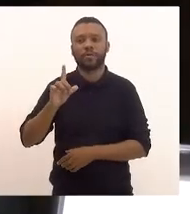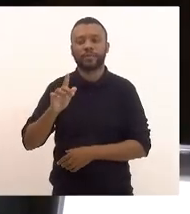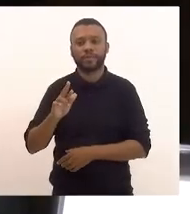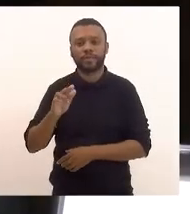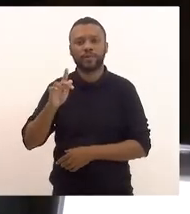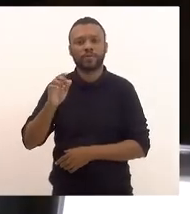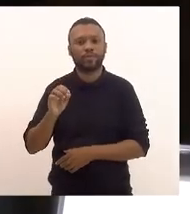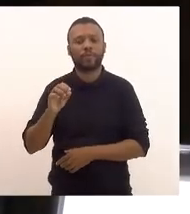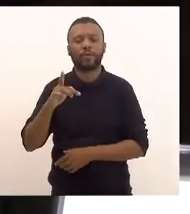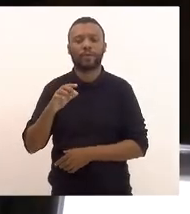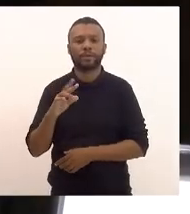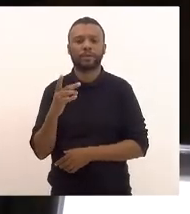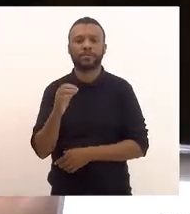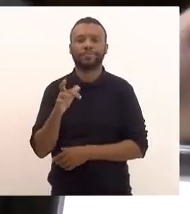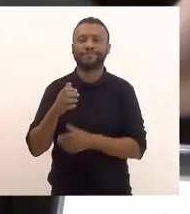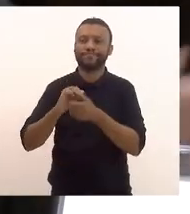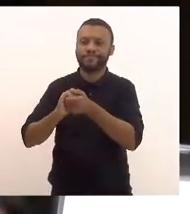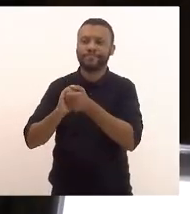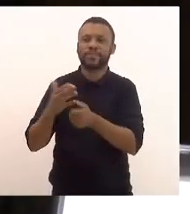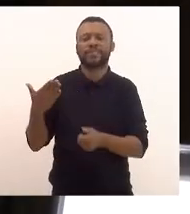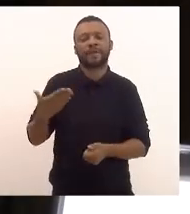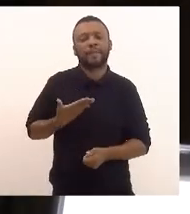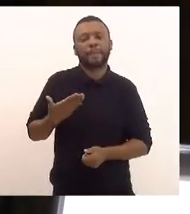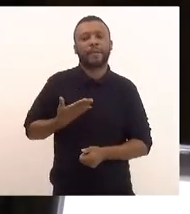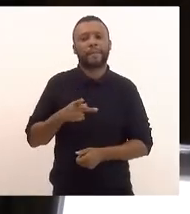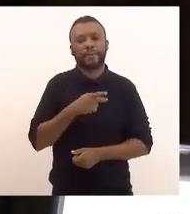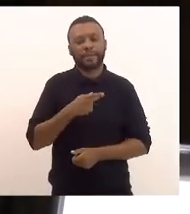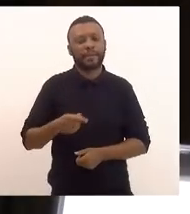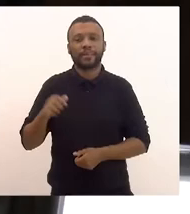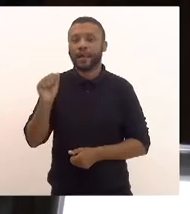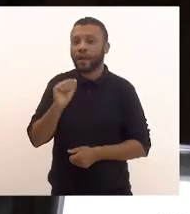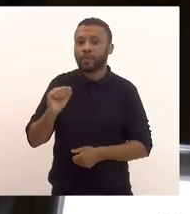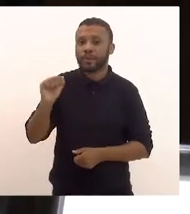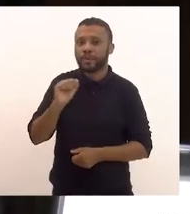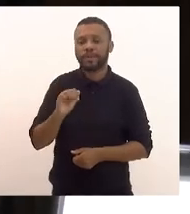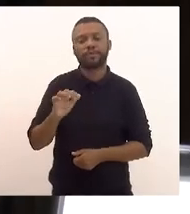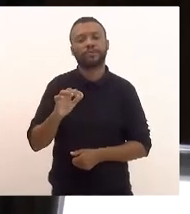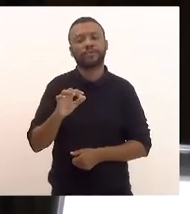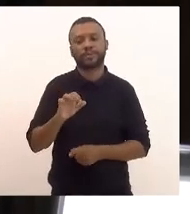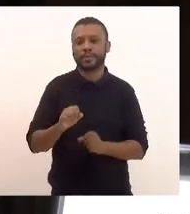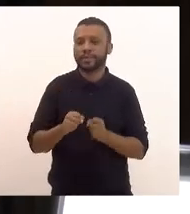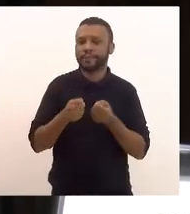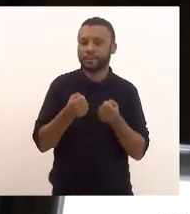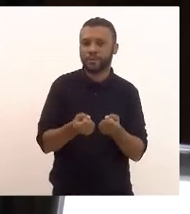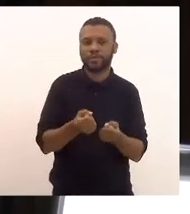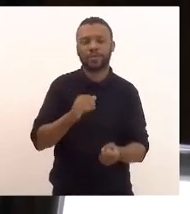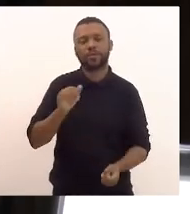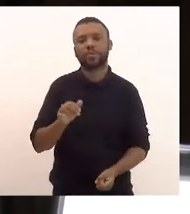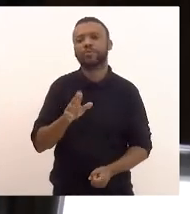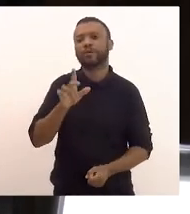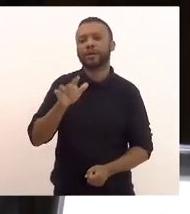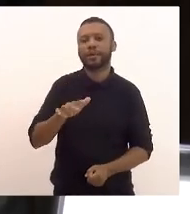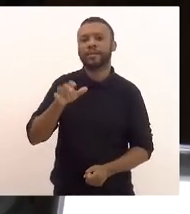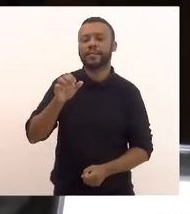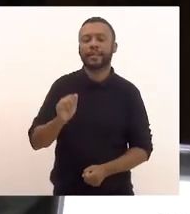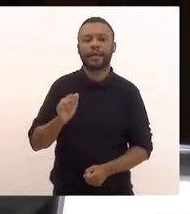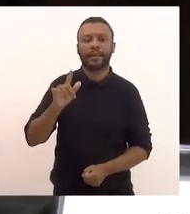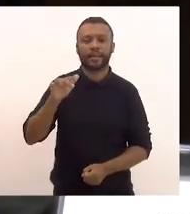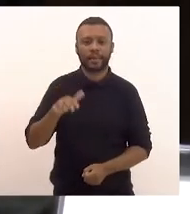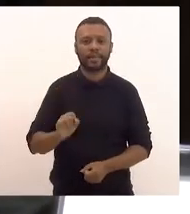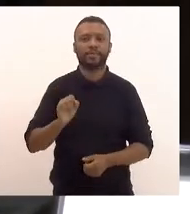Saúdo a grande parceira aqui presidente da associação de defensores e defensoras de Juliana Lins